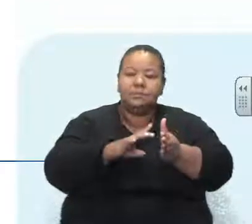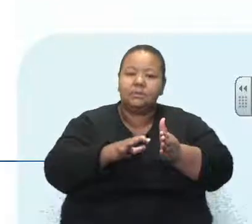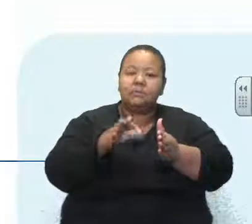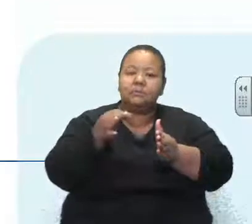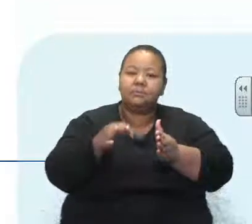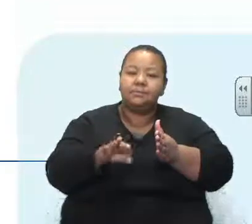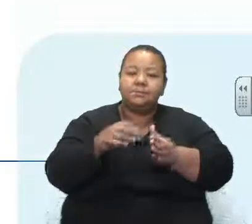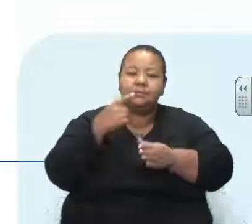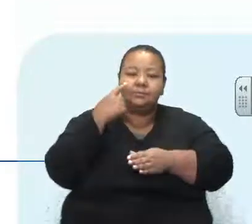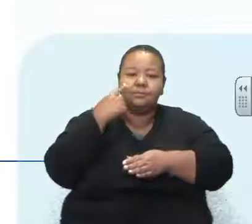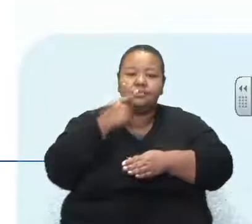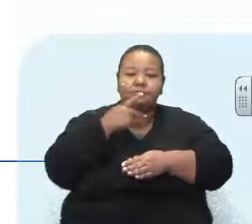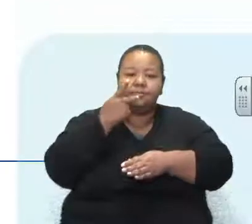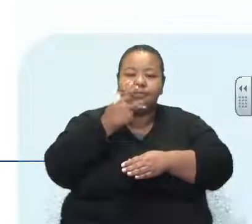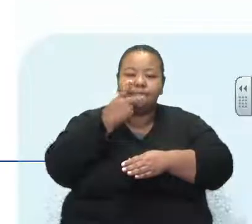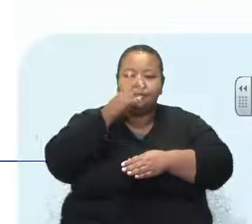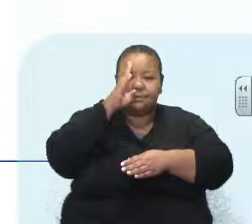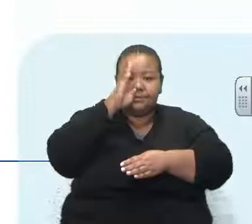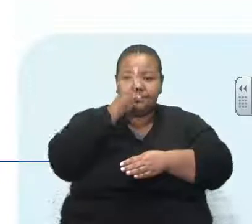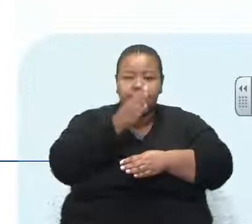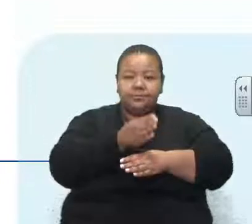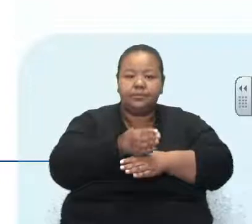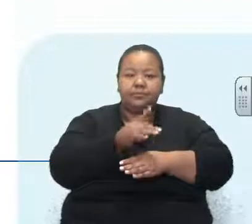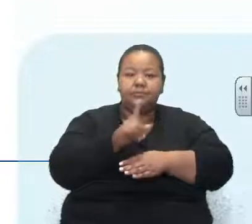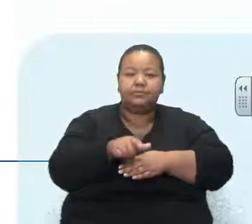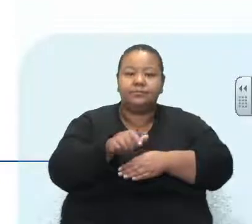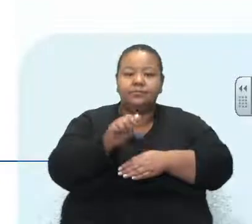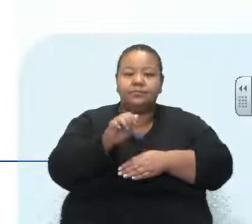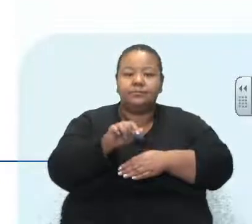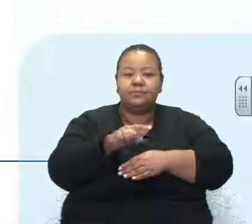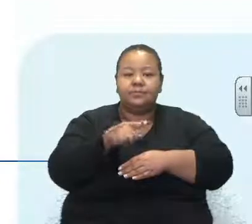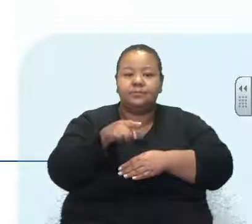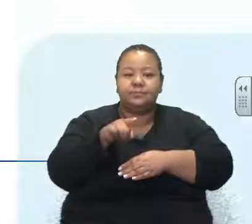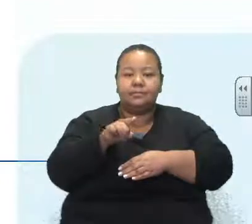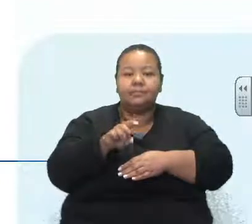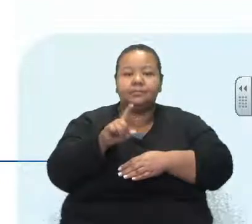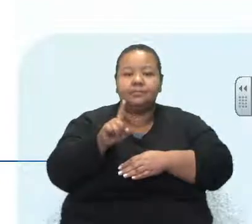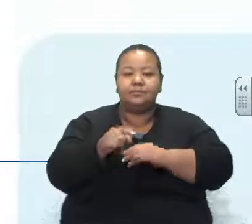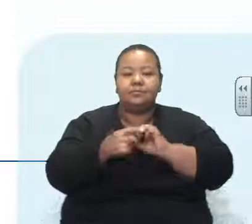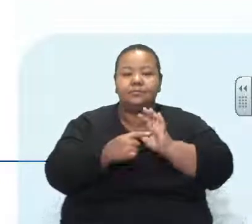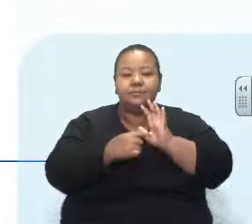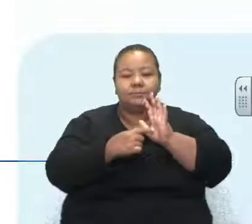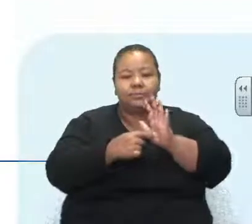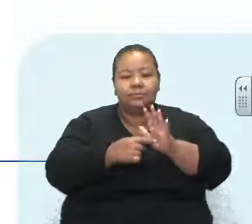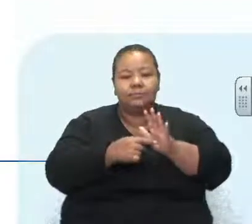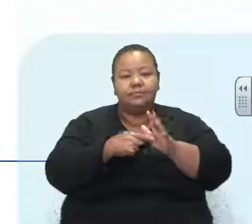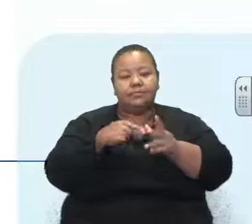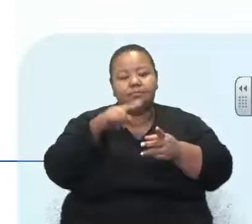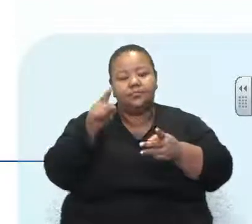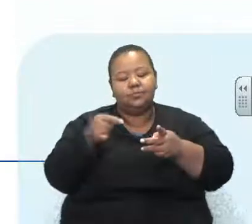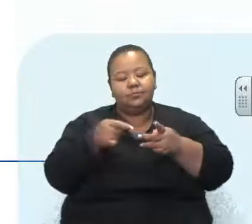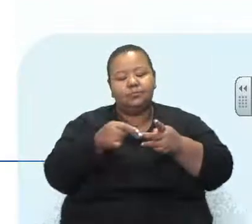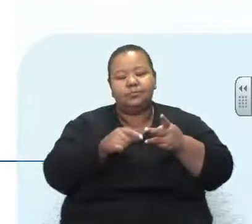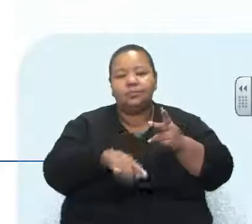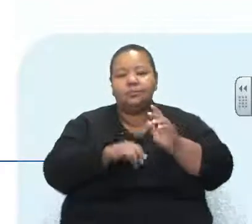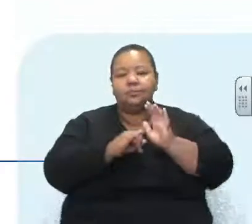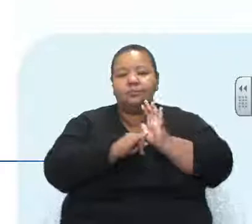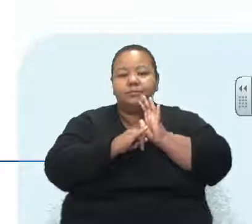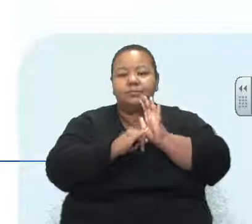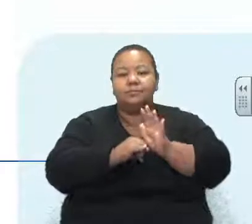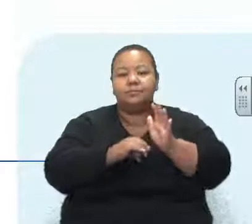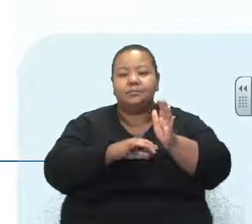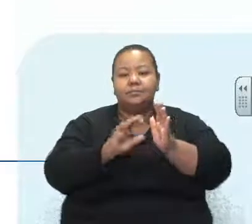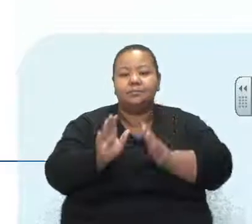certo, eu estou lidando diretamente com ações que vai indicar. Já os indicadores de produtividade, eles estão falando